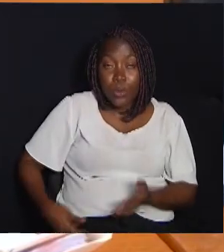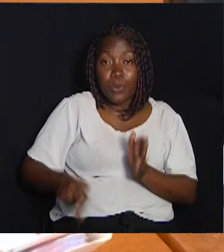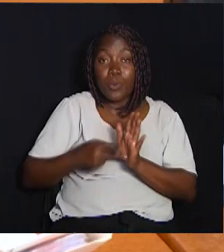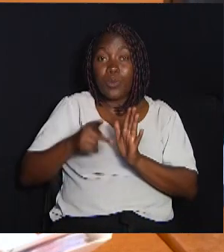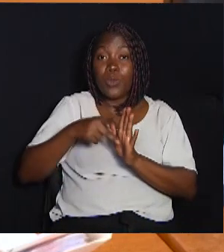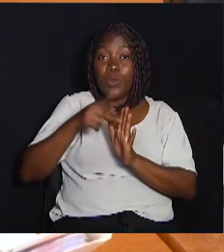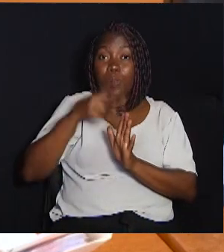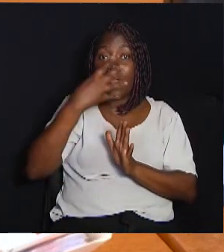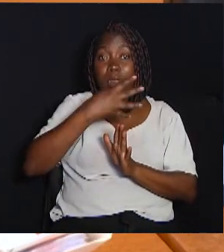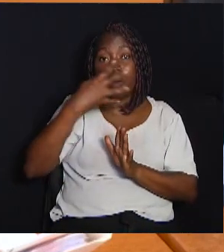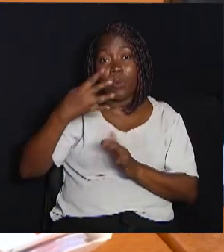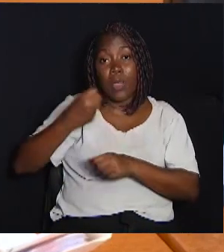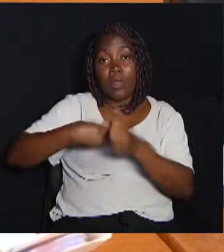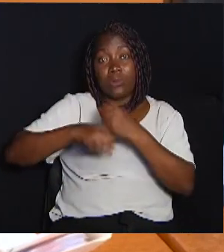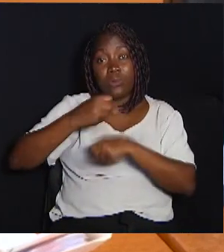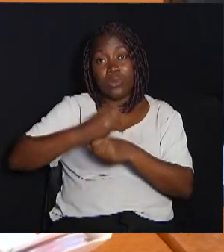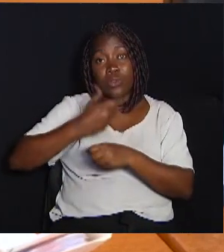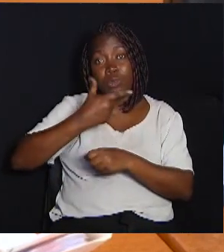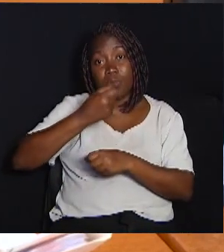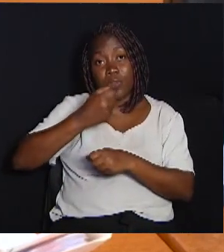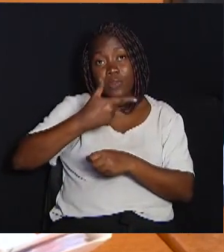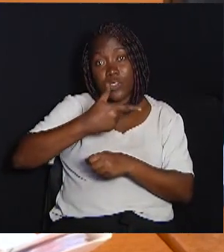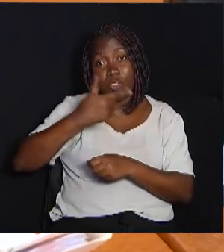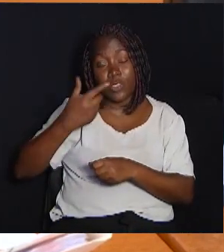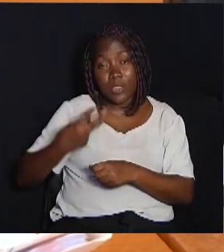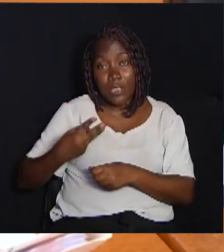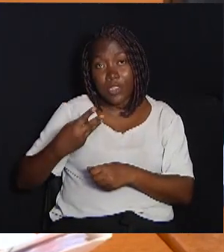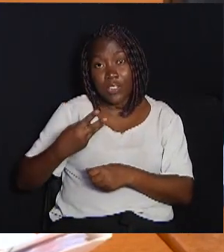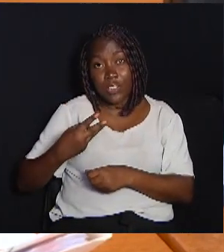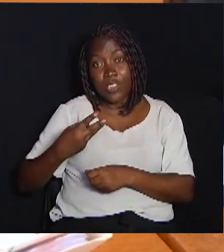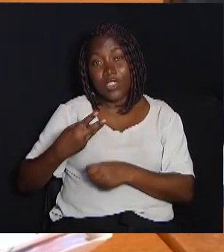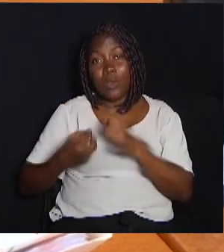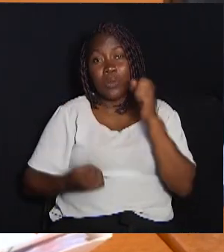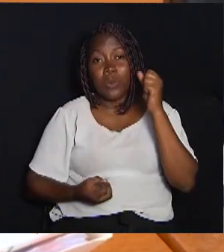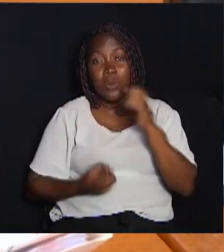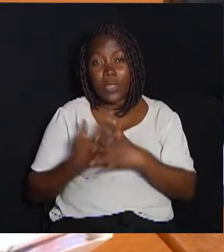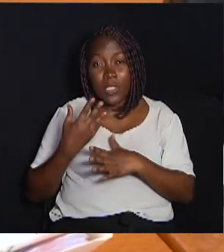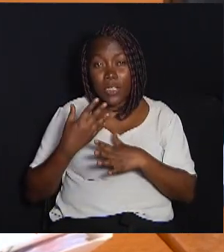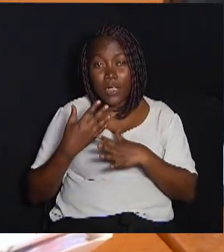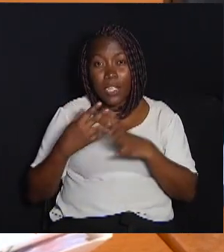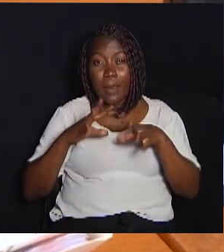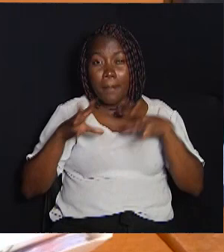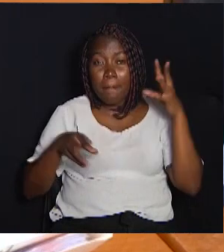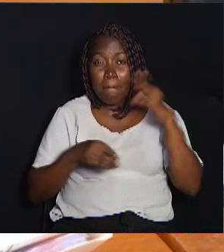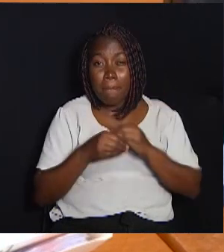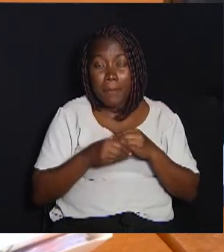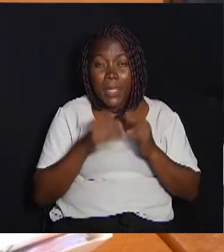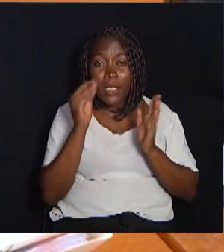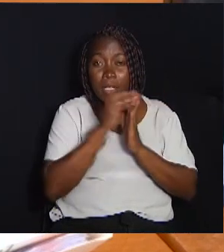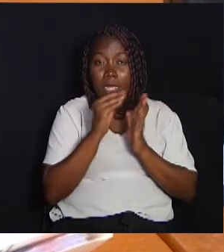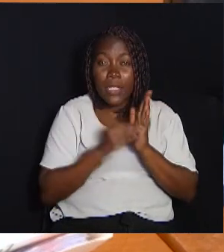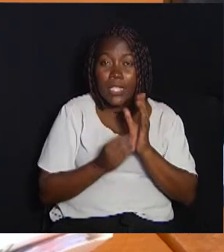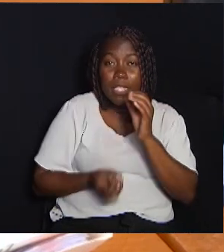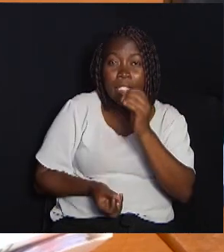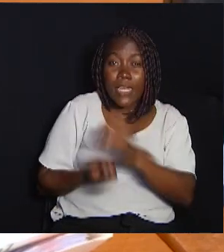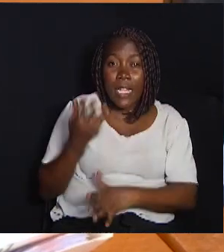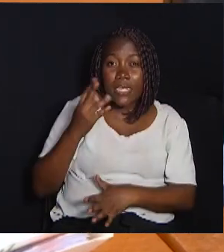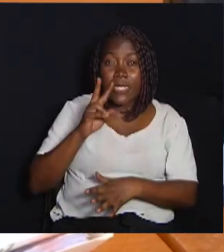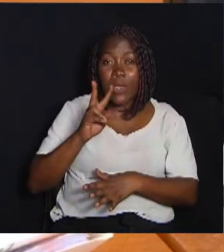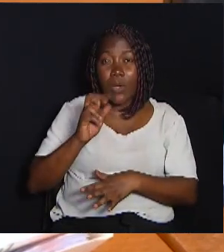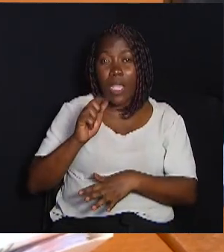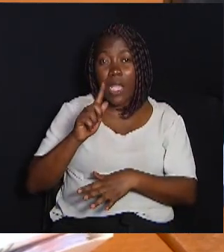44/2 de 23 da autoria do Prefeito Municipal uma Emenda que dispõe sobre a criação de cargos públicos